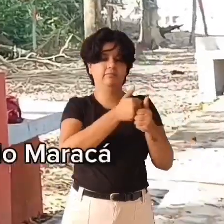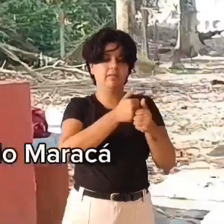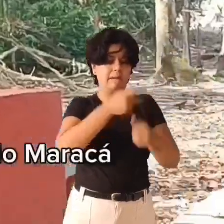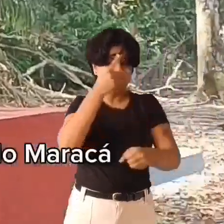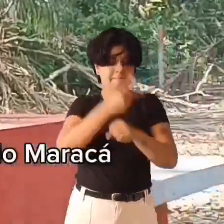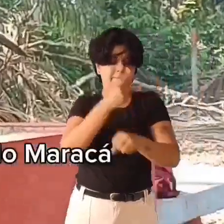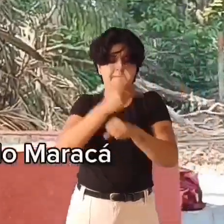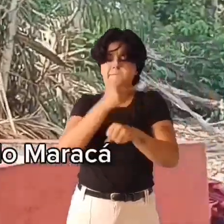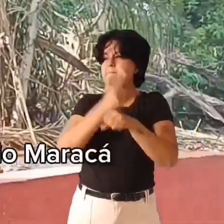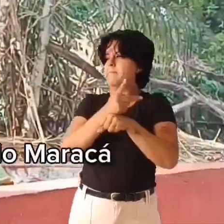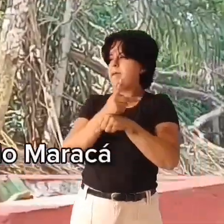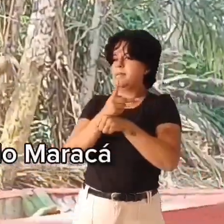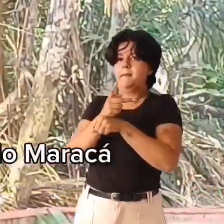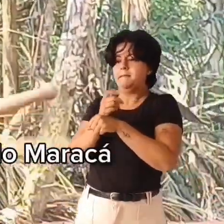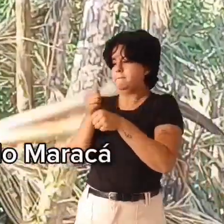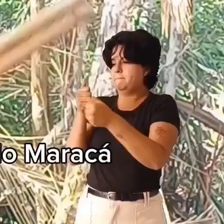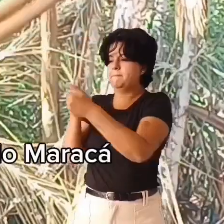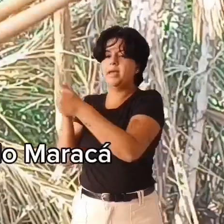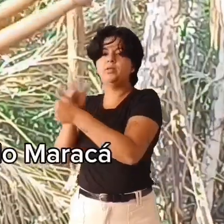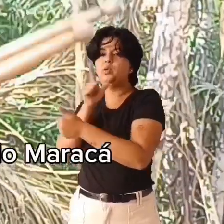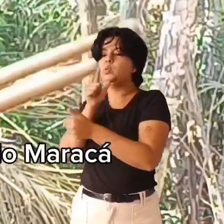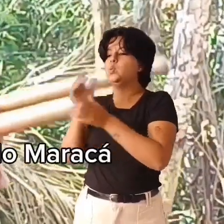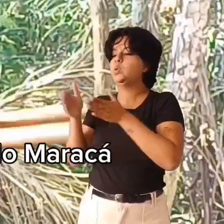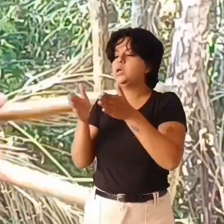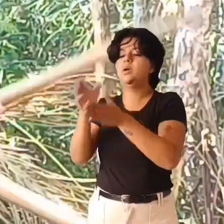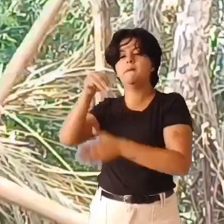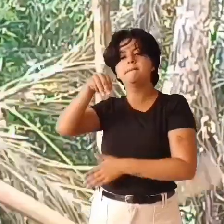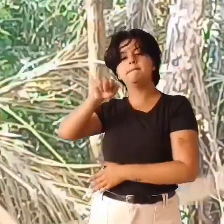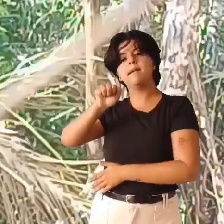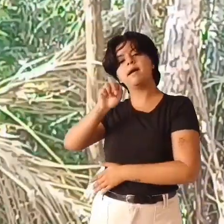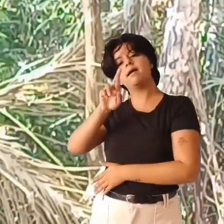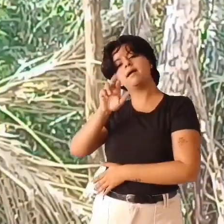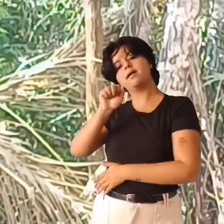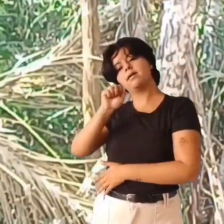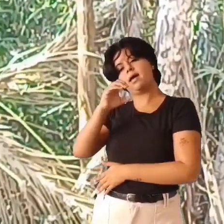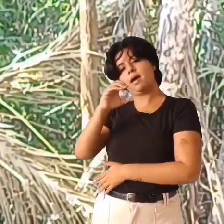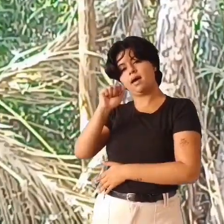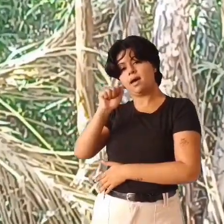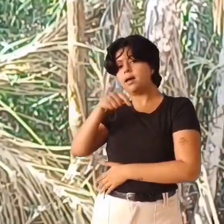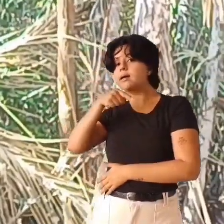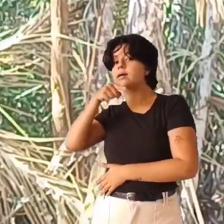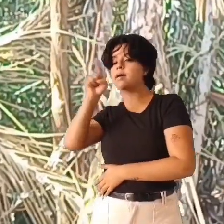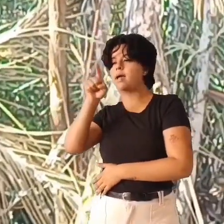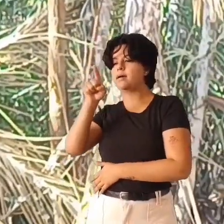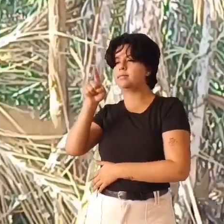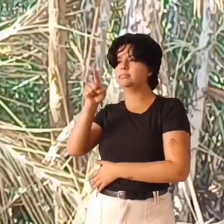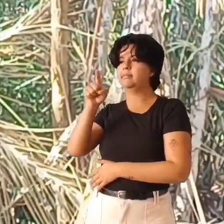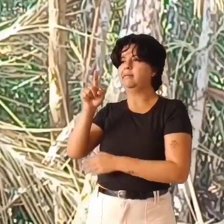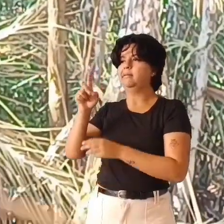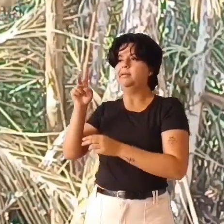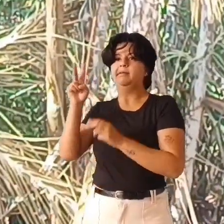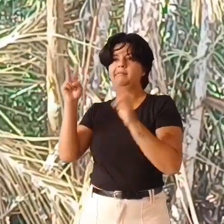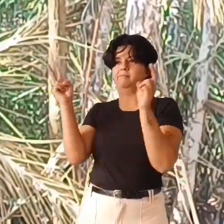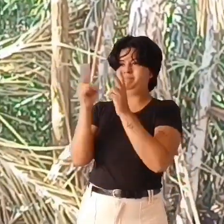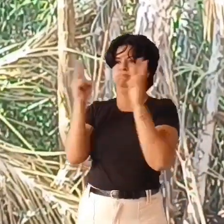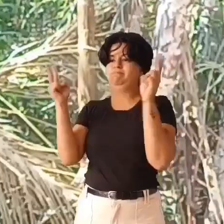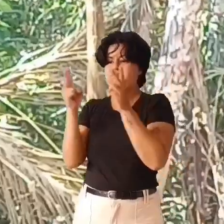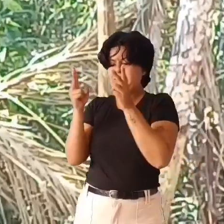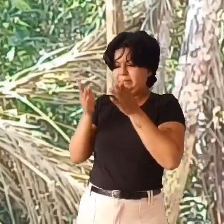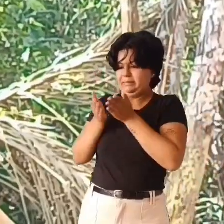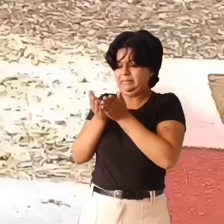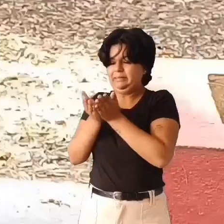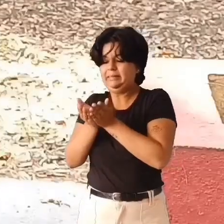As pedras que eram trazidas de um rio chamado Maracá, em barcaças. Quando não tinha vento, a remo.